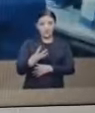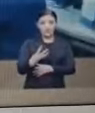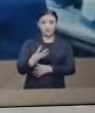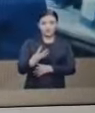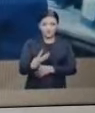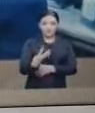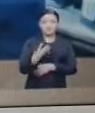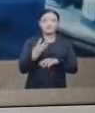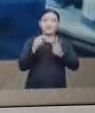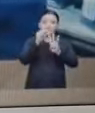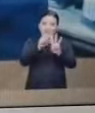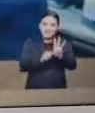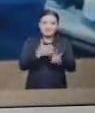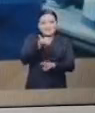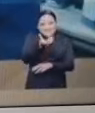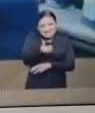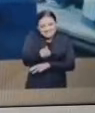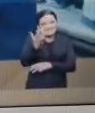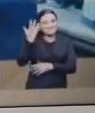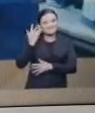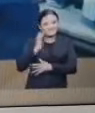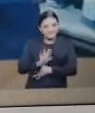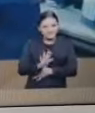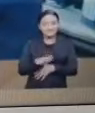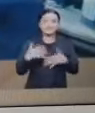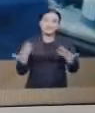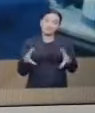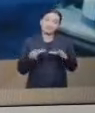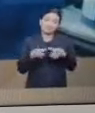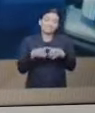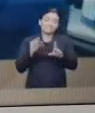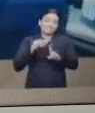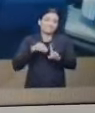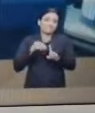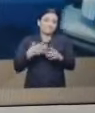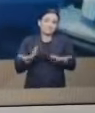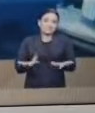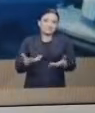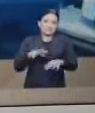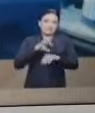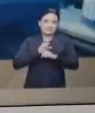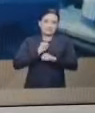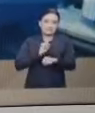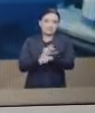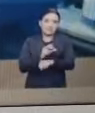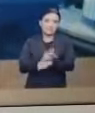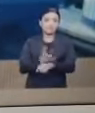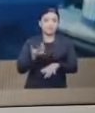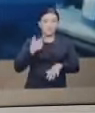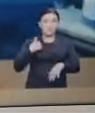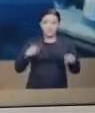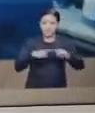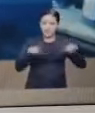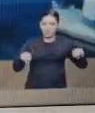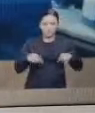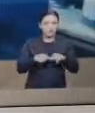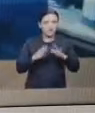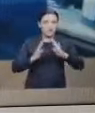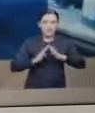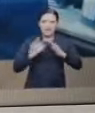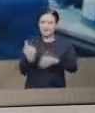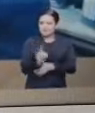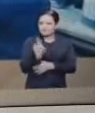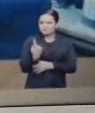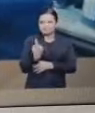meses, 16 dias. Certo. E estou em verdadeiro recesso, em verdadeiro isolamento, me